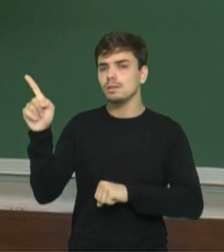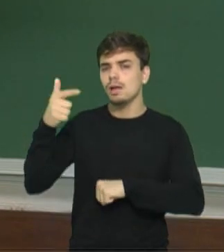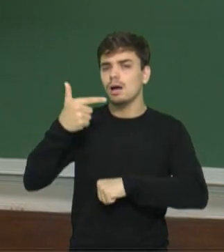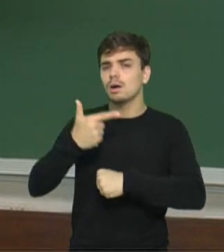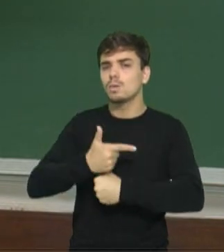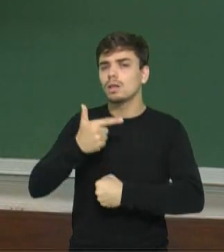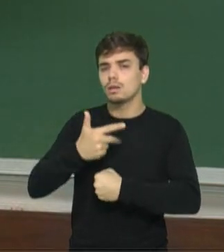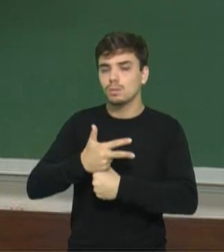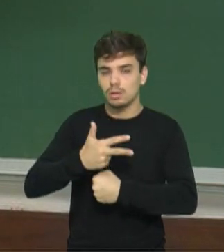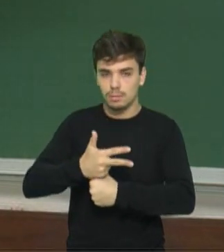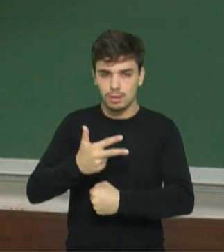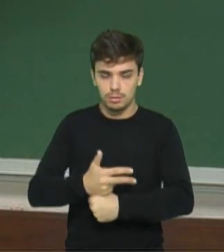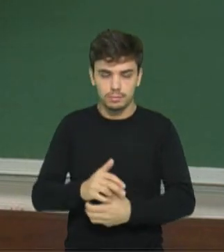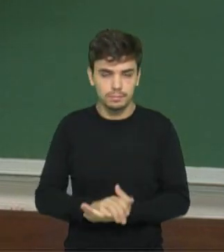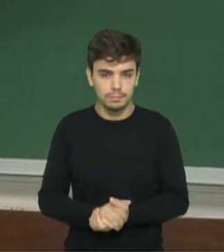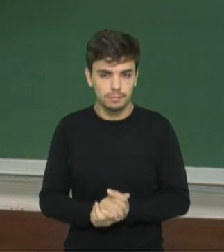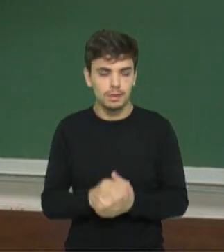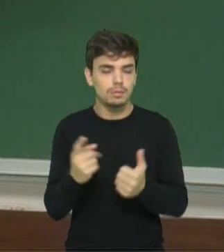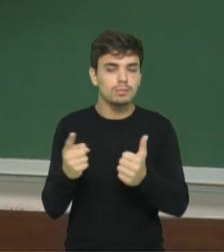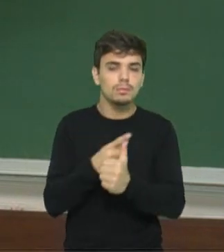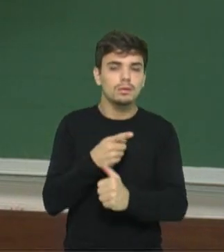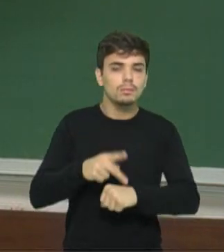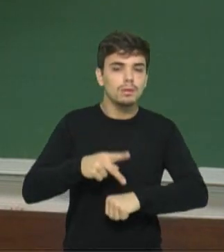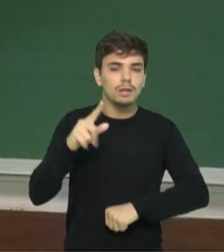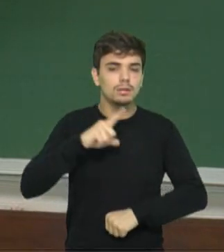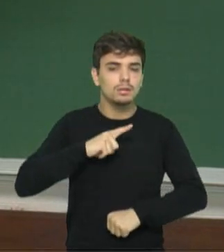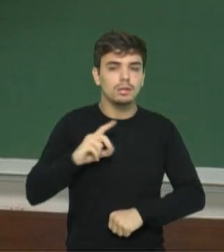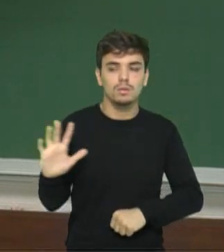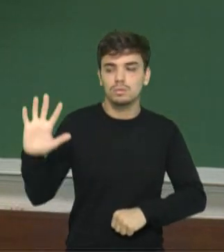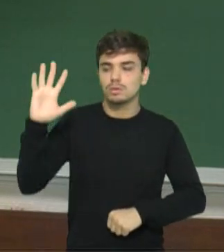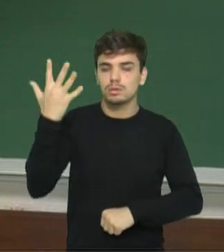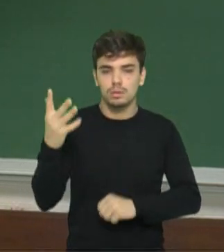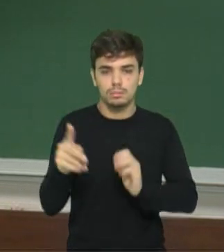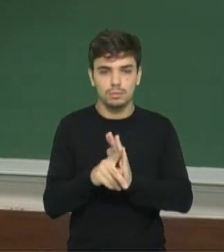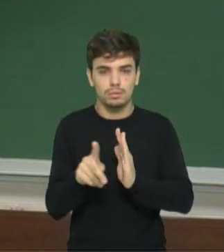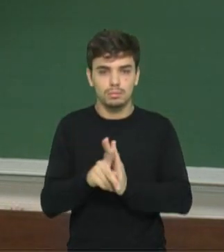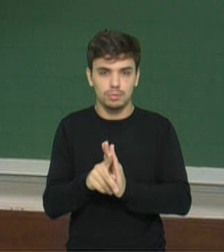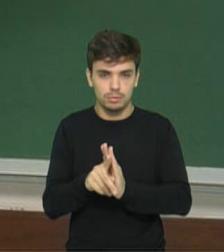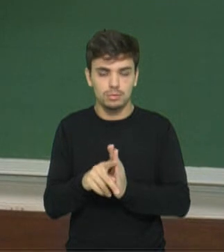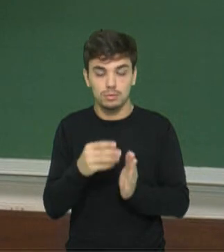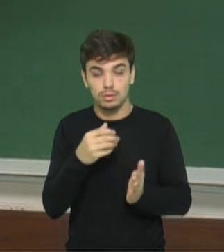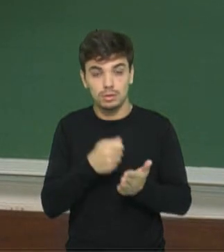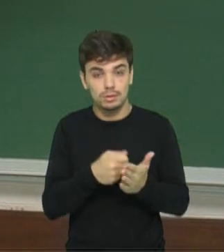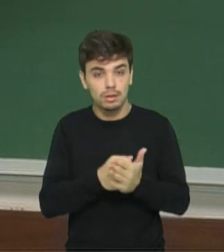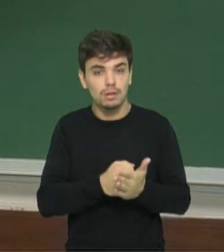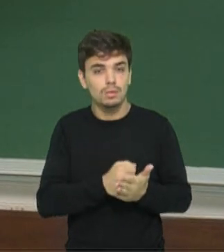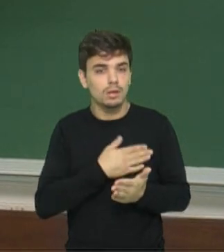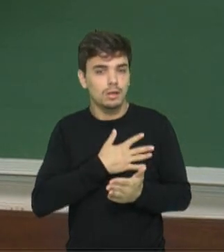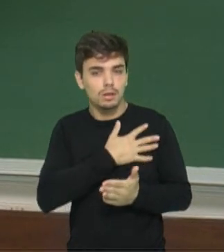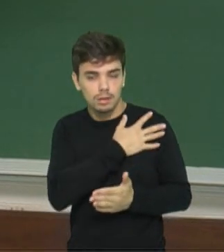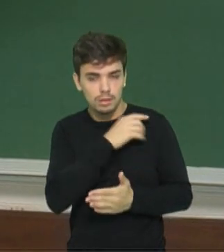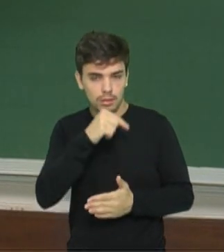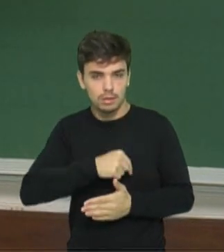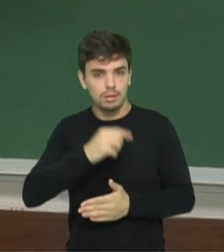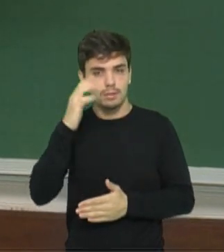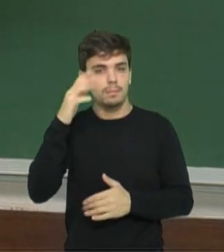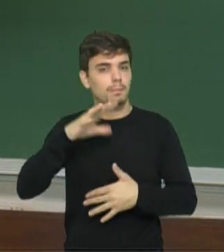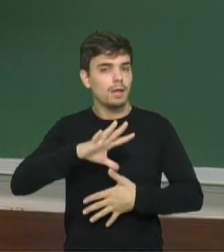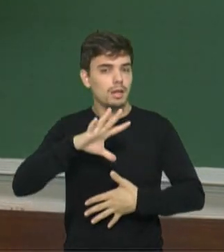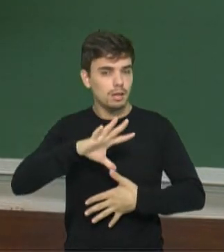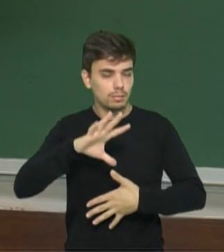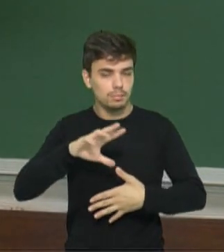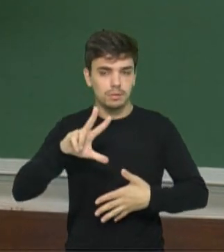país da América Central, um dos primeiros países que vai ter a ditadura aqui na América, na América Latina como um todo.